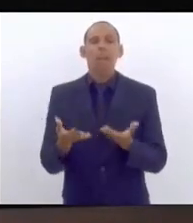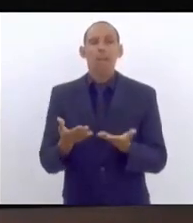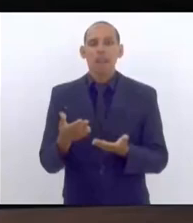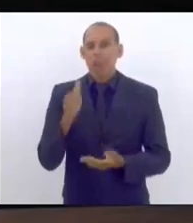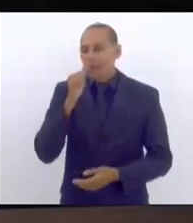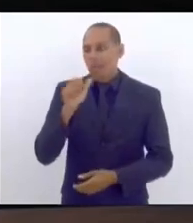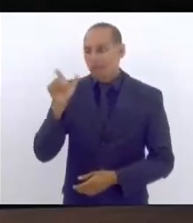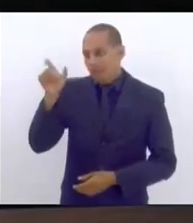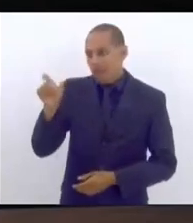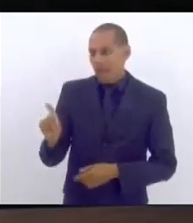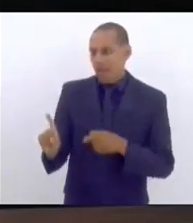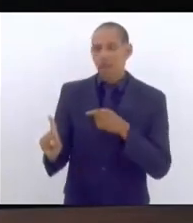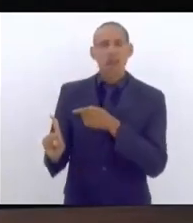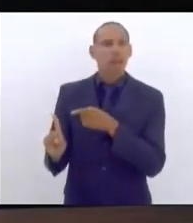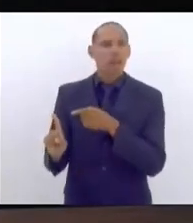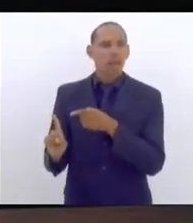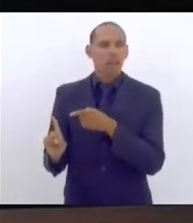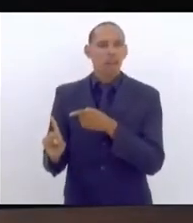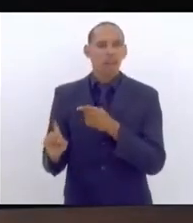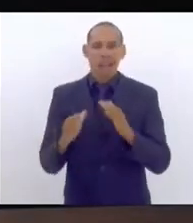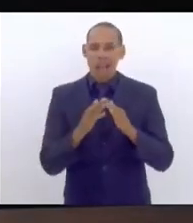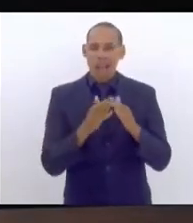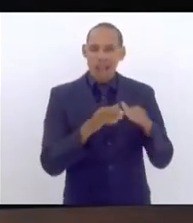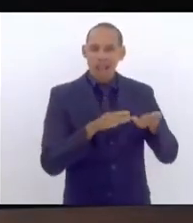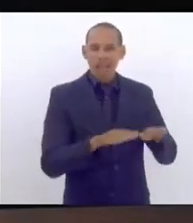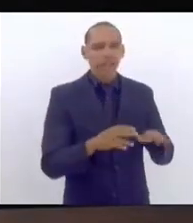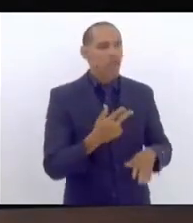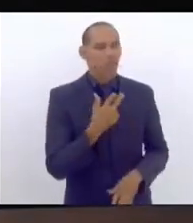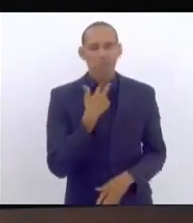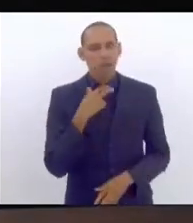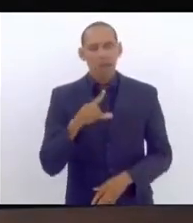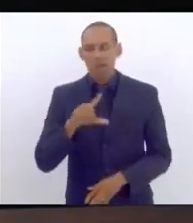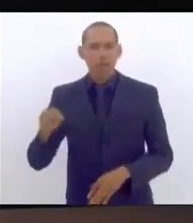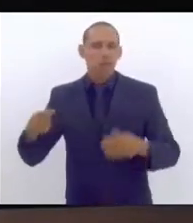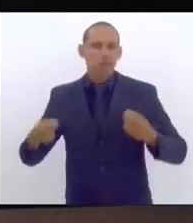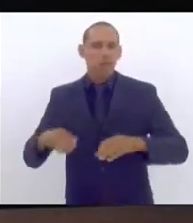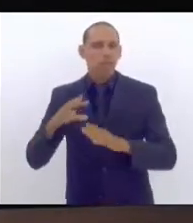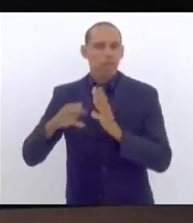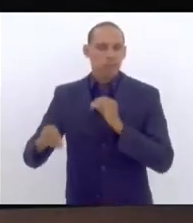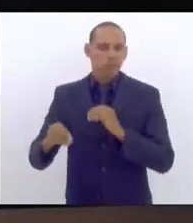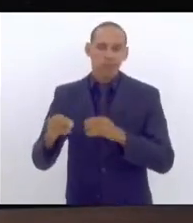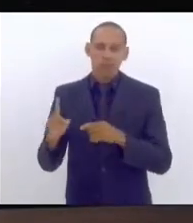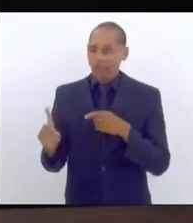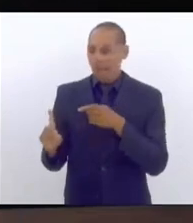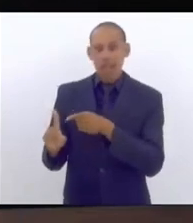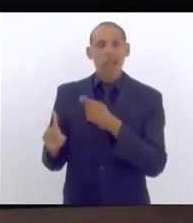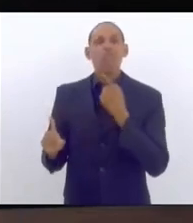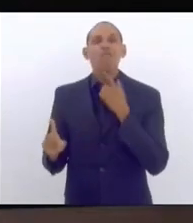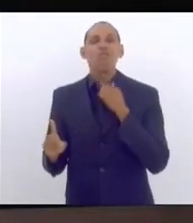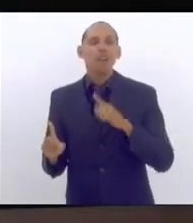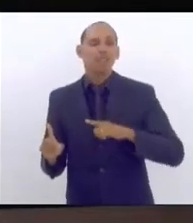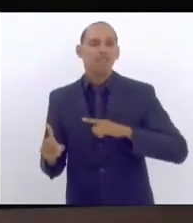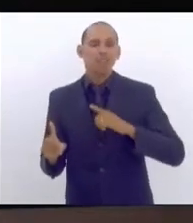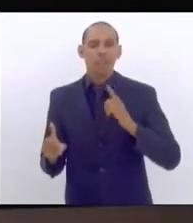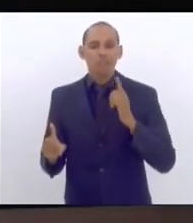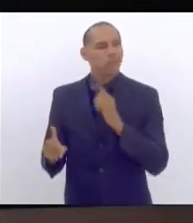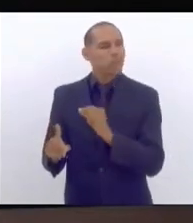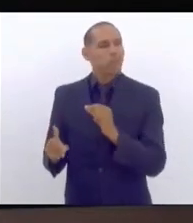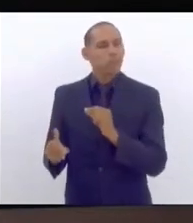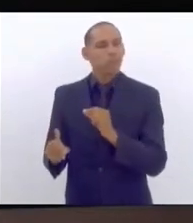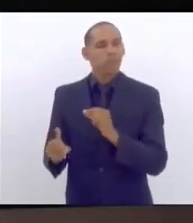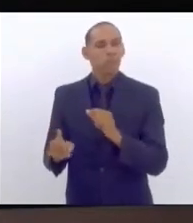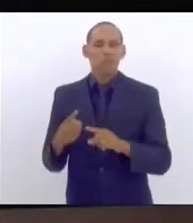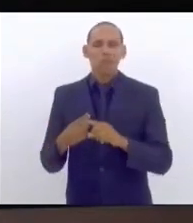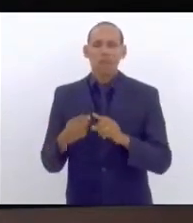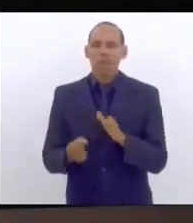para aquela mulher que não pode permanecer em casa e que, portanto, tem o desejo de sair de casa e que,